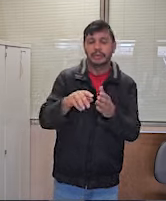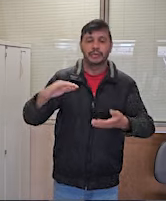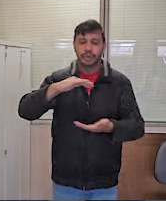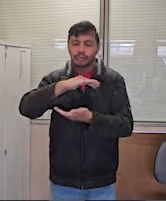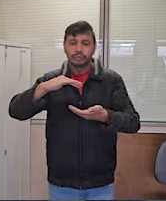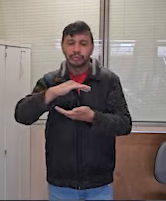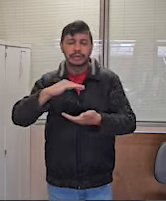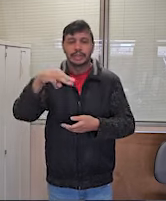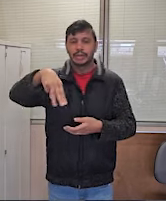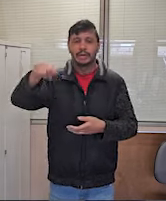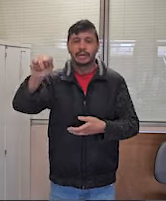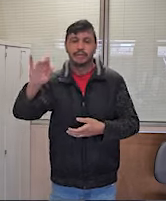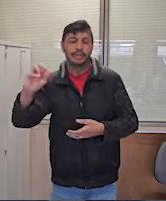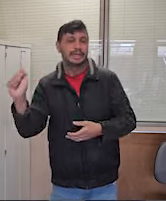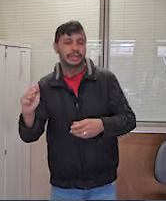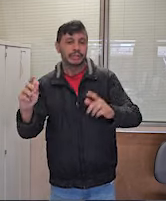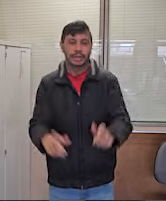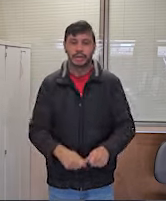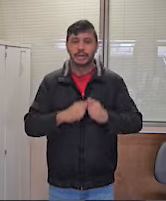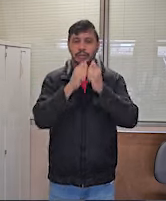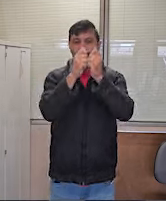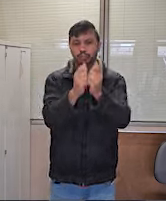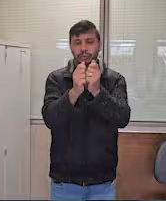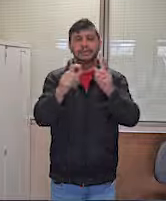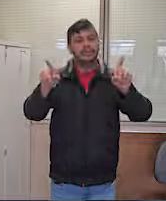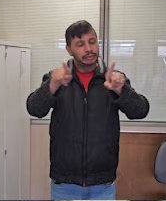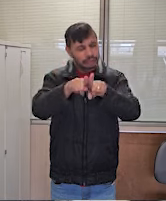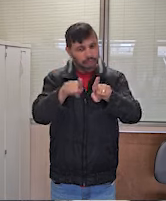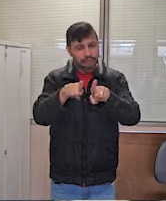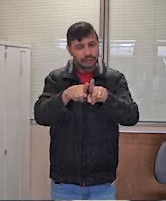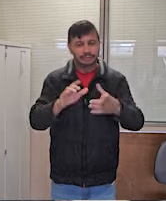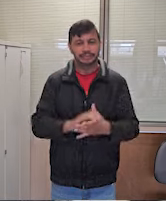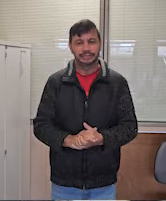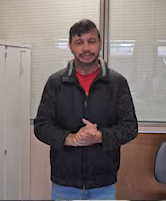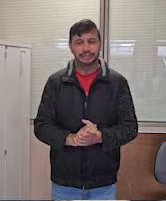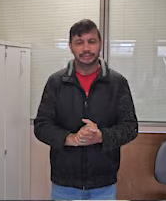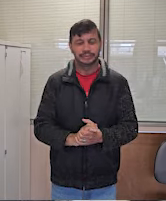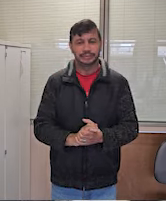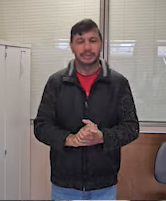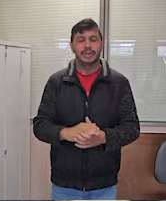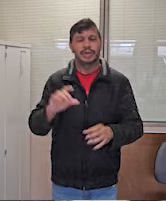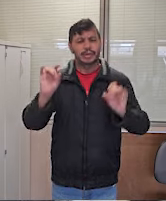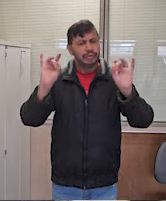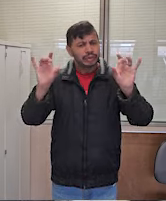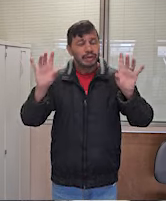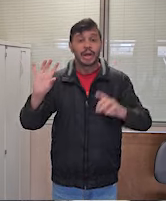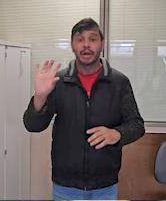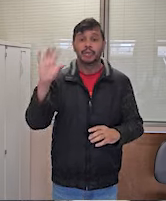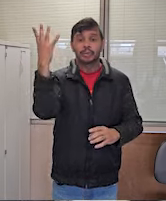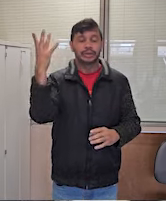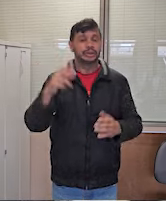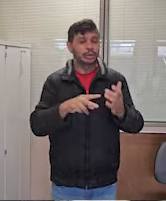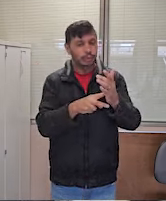da Fundação Centro, Maria Maeno, foram homenageados com o troféu José Martinez. As